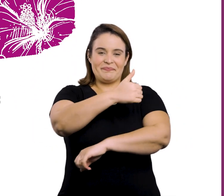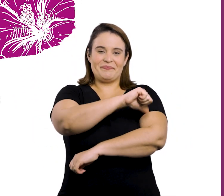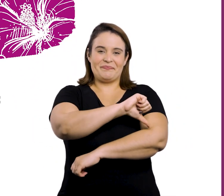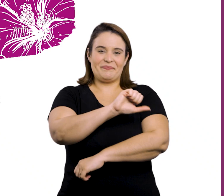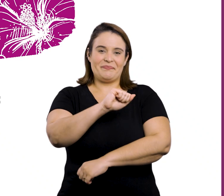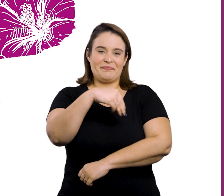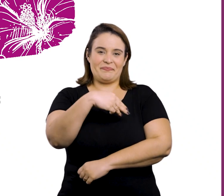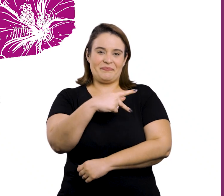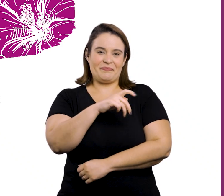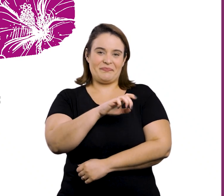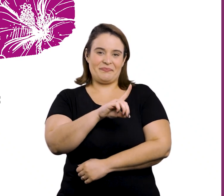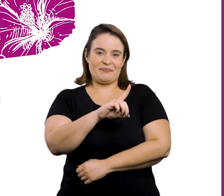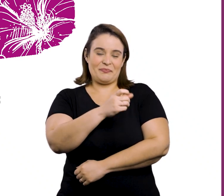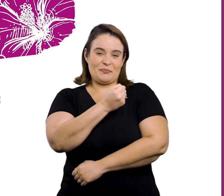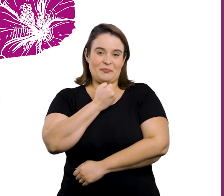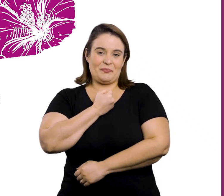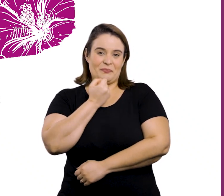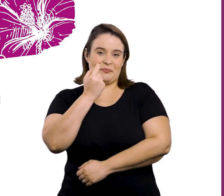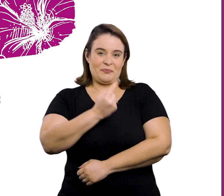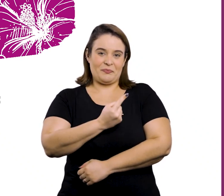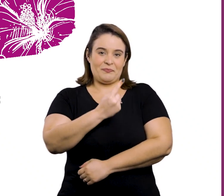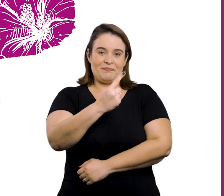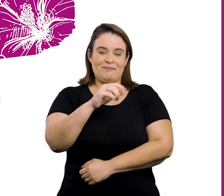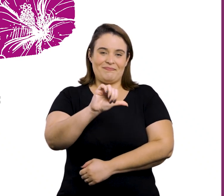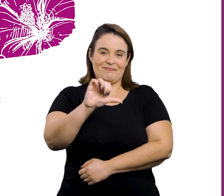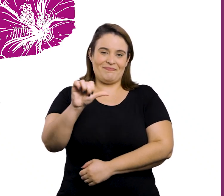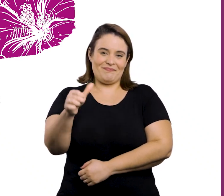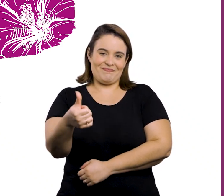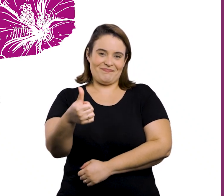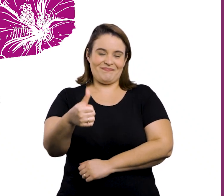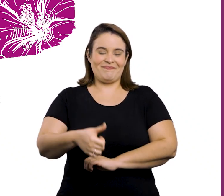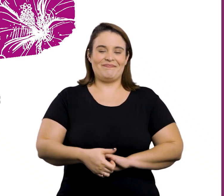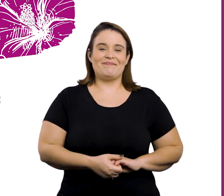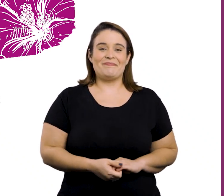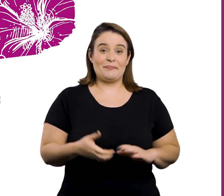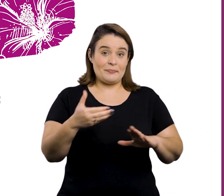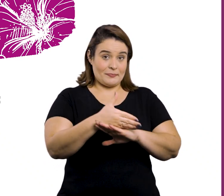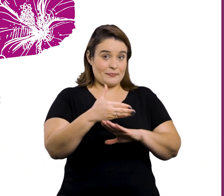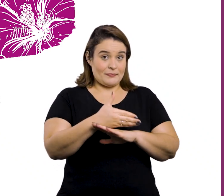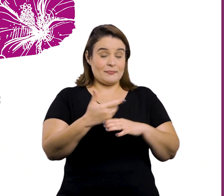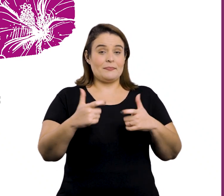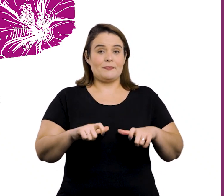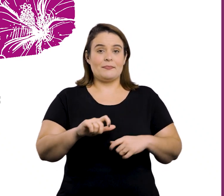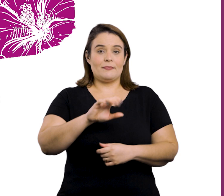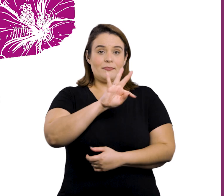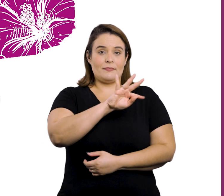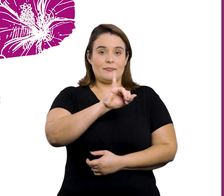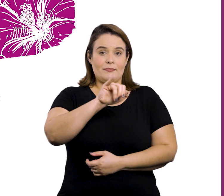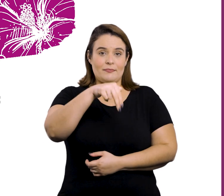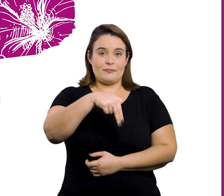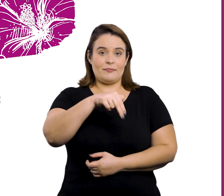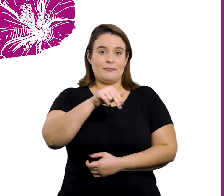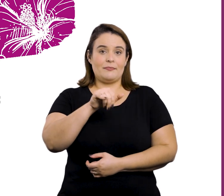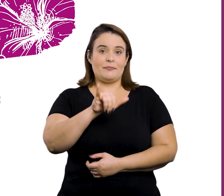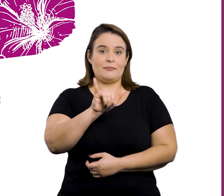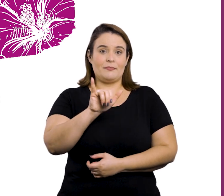Brasileira de Educação, Rio de Janeiro, Amped, número 1, 1996. Acesse